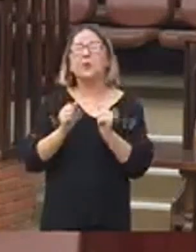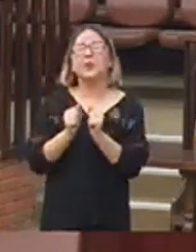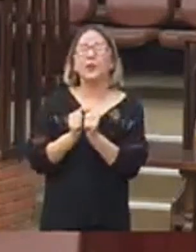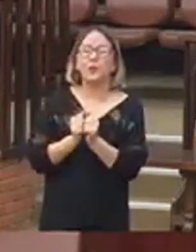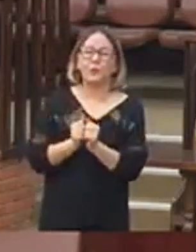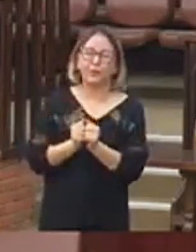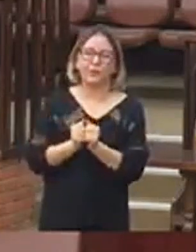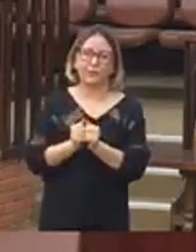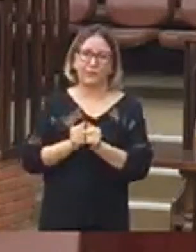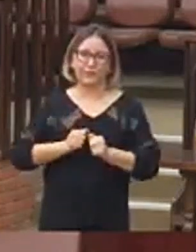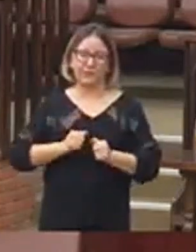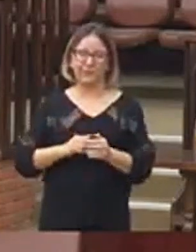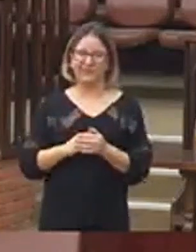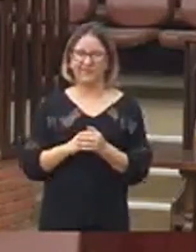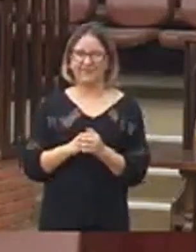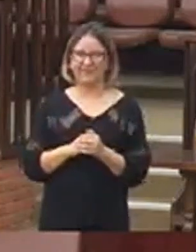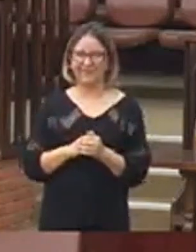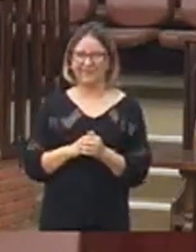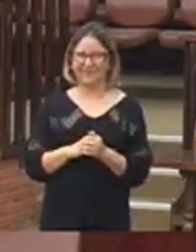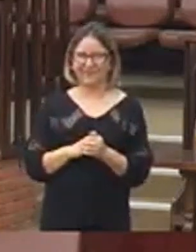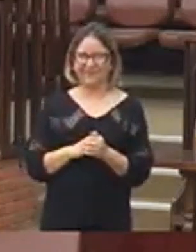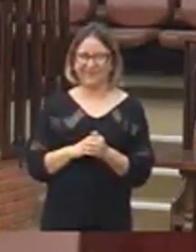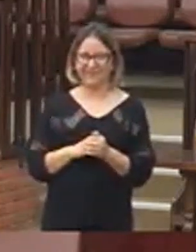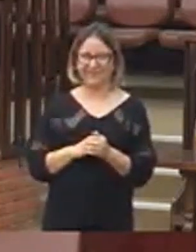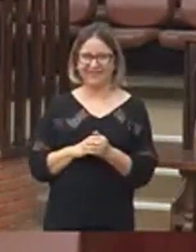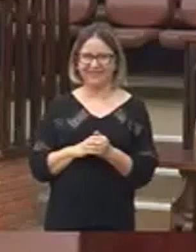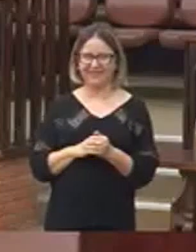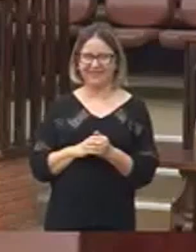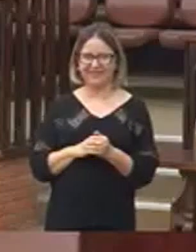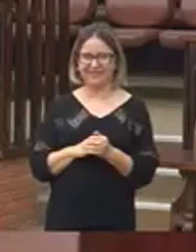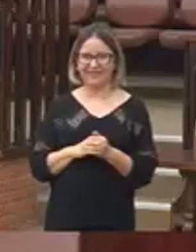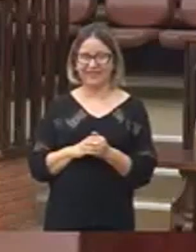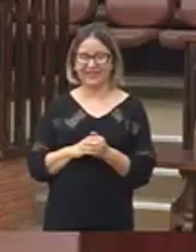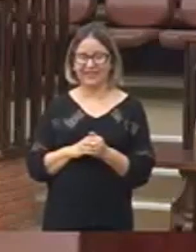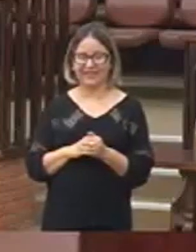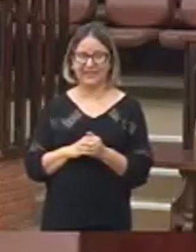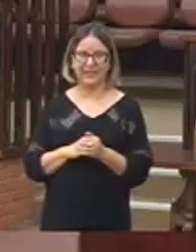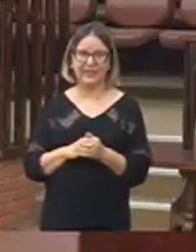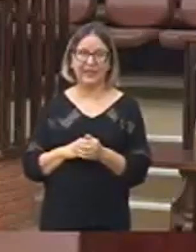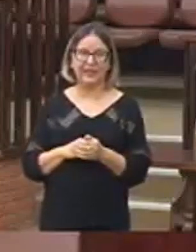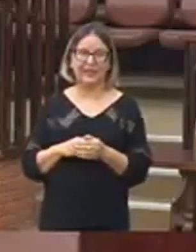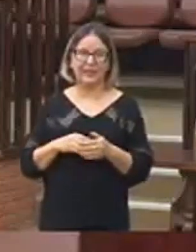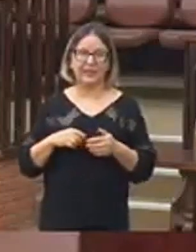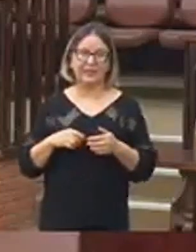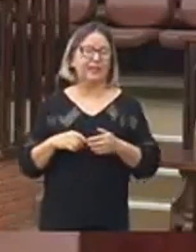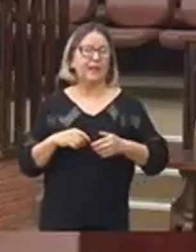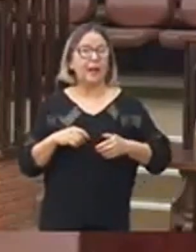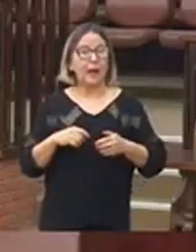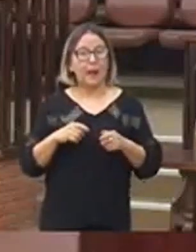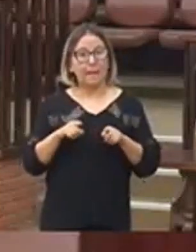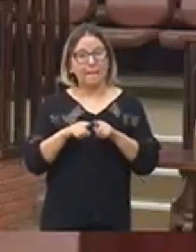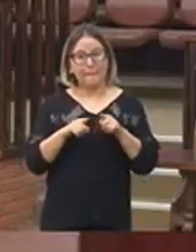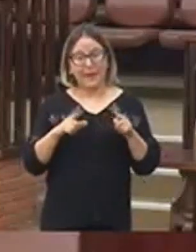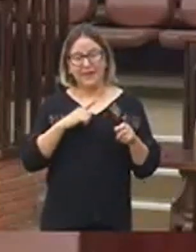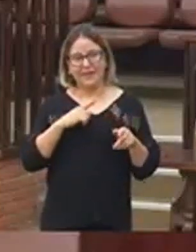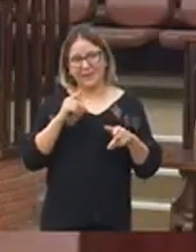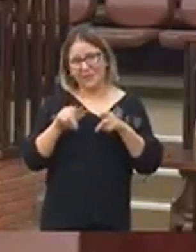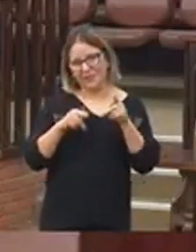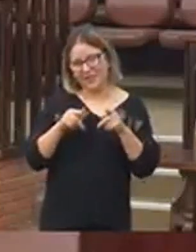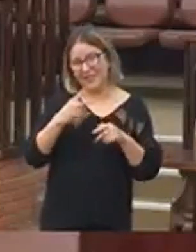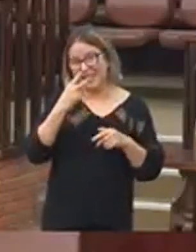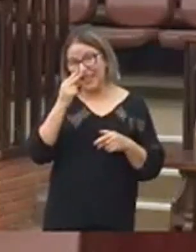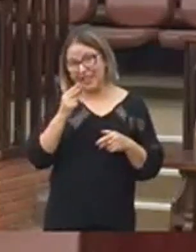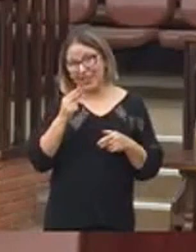eu vou expressar a minha opinião depois. Então, acham que Jesus chorou